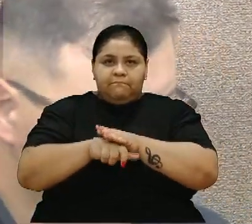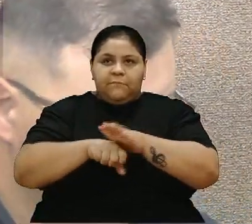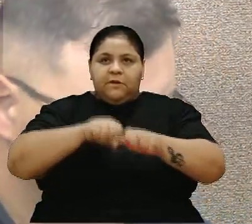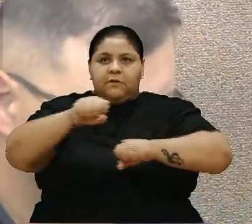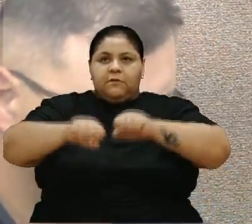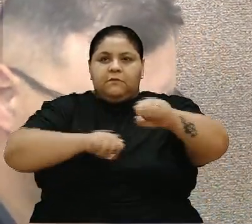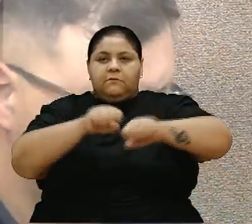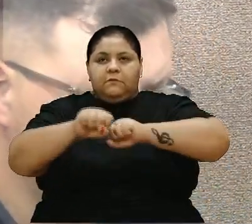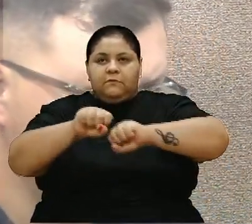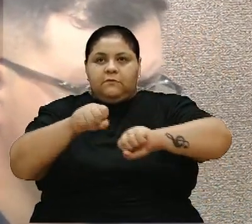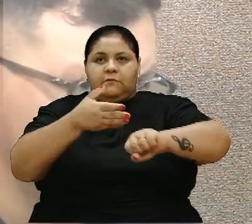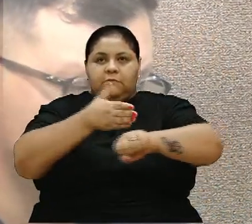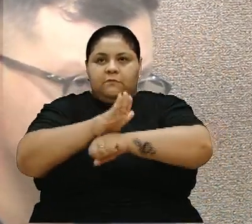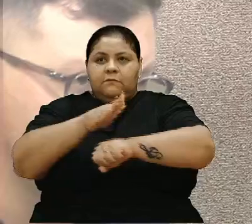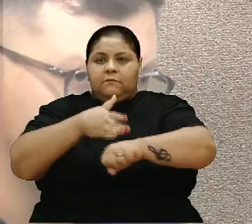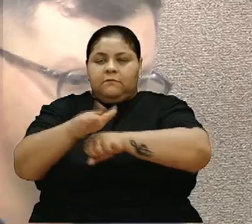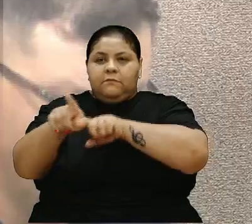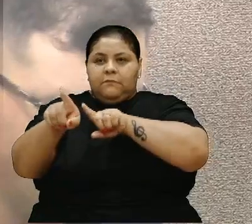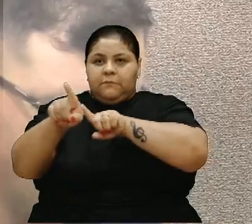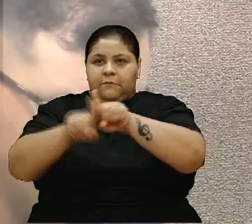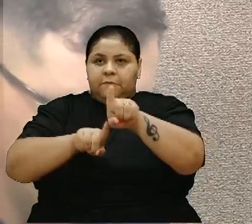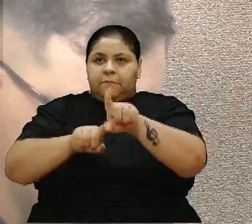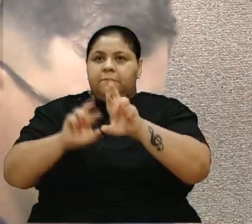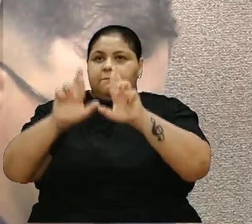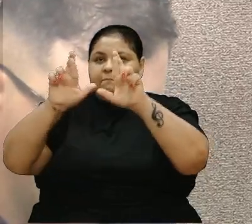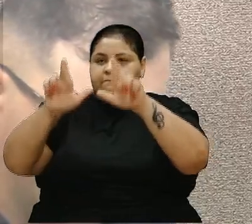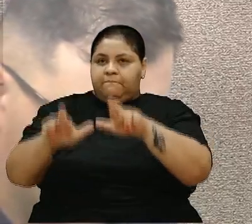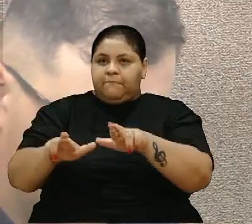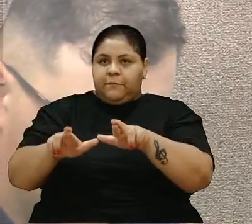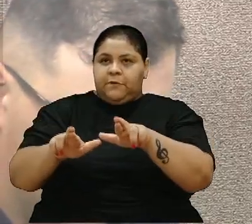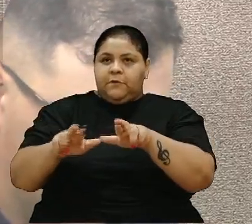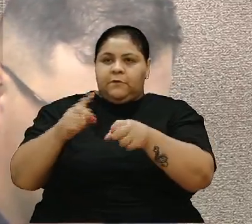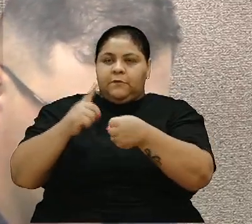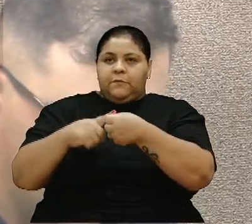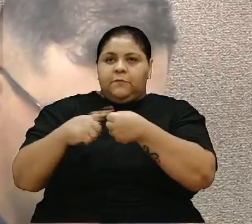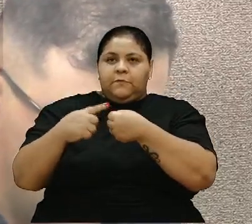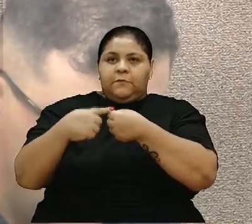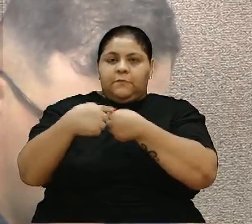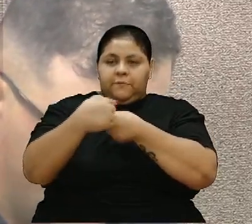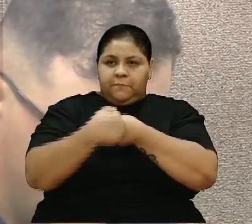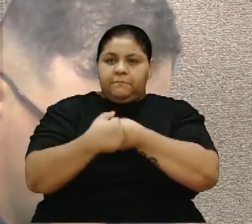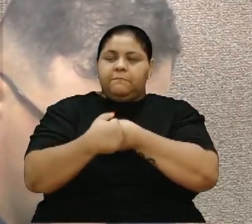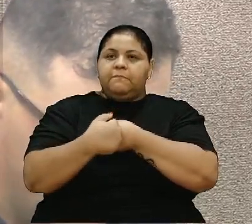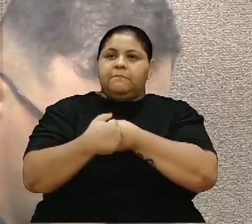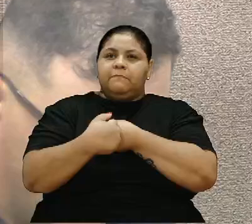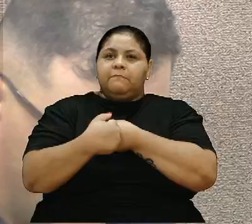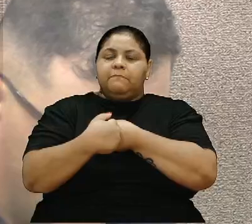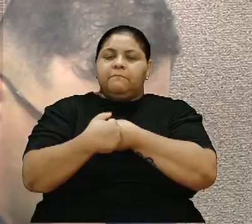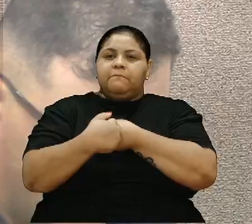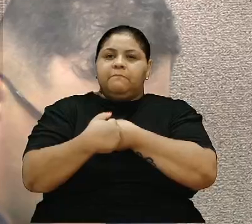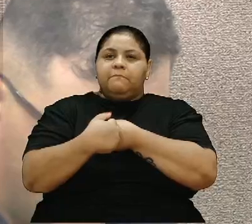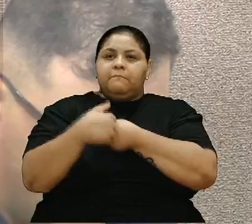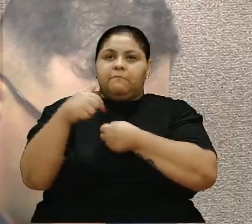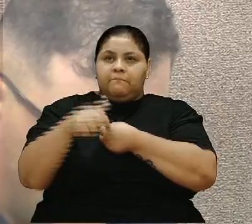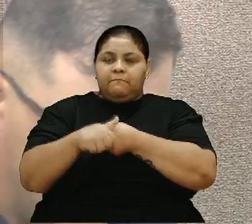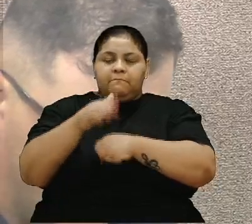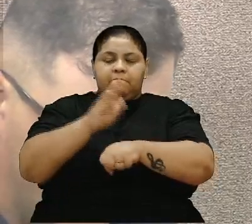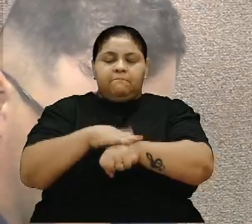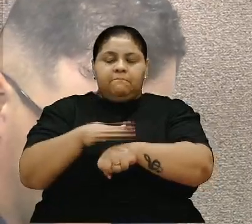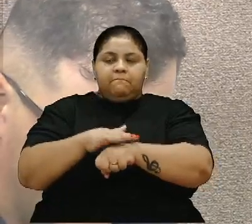ciclista, participava de competições e eventos na região de Ribeirão Preto, morou em Ribeirão Preto e Sertãozinho. Neste momento de